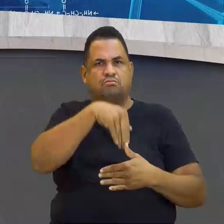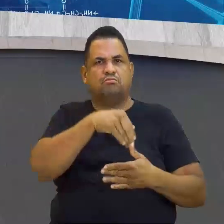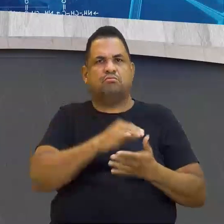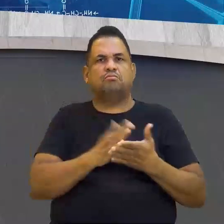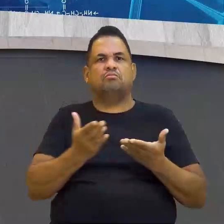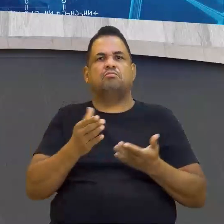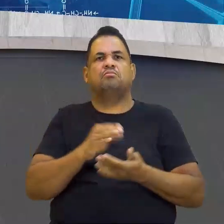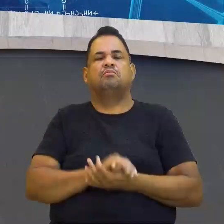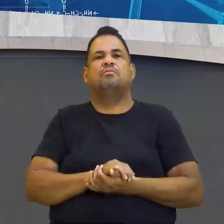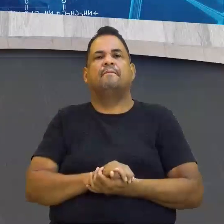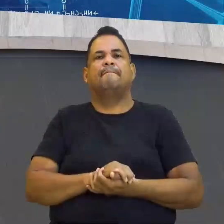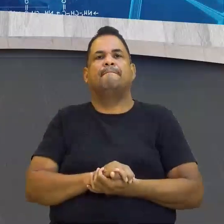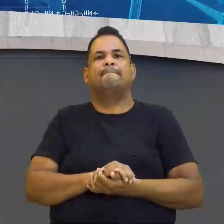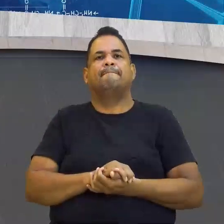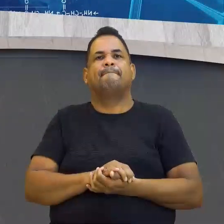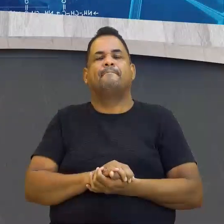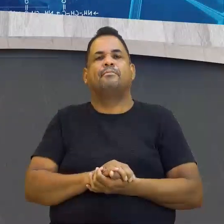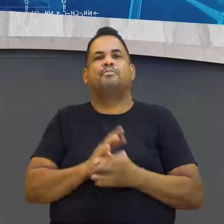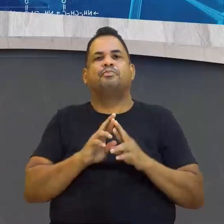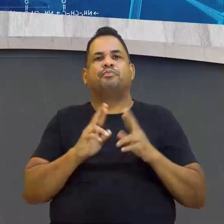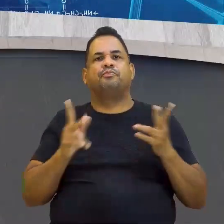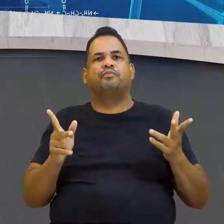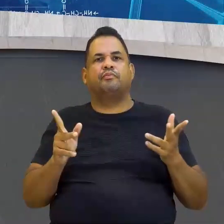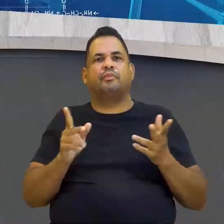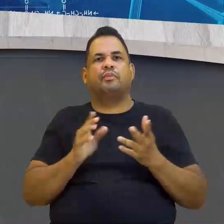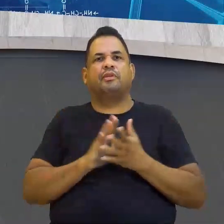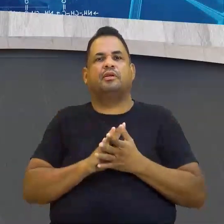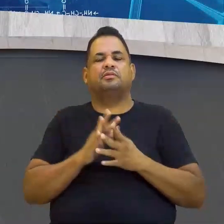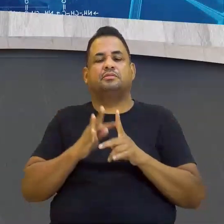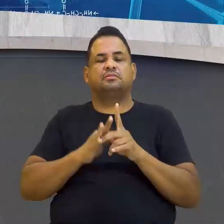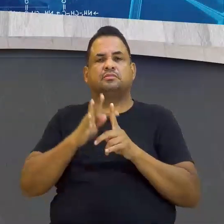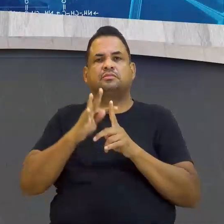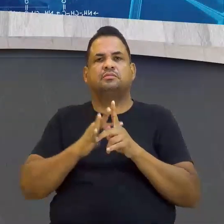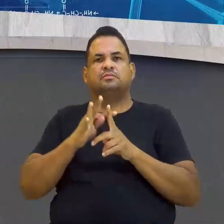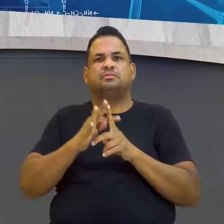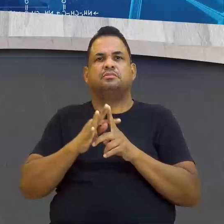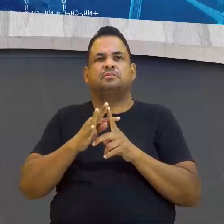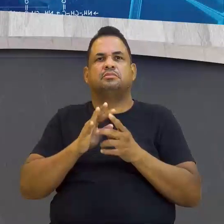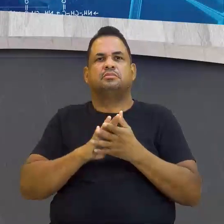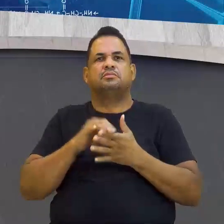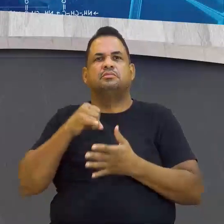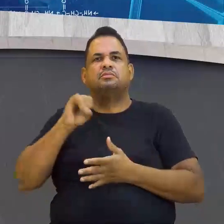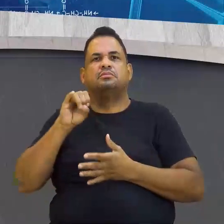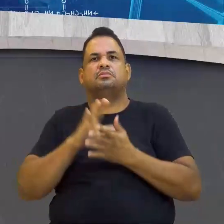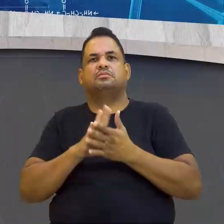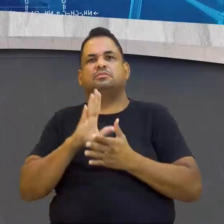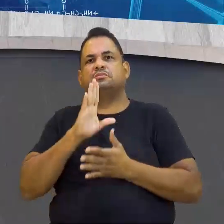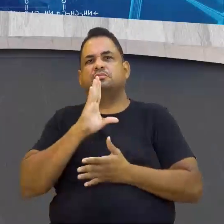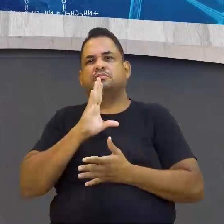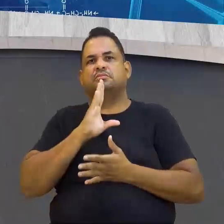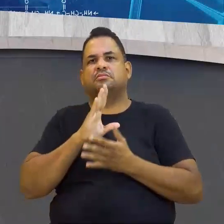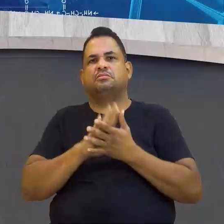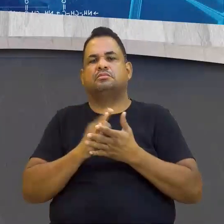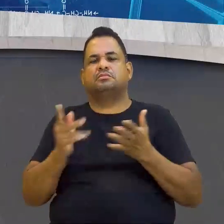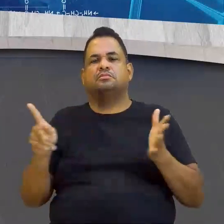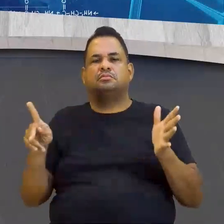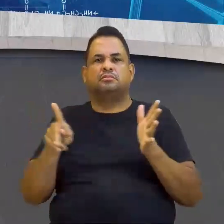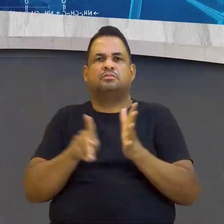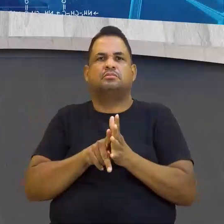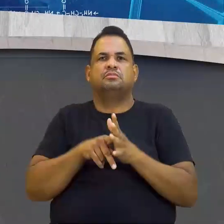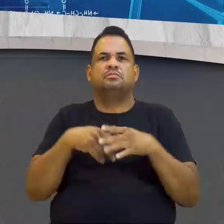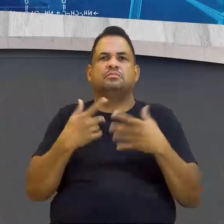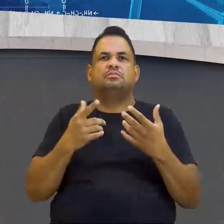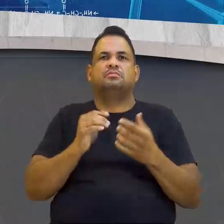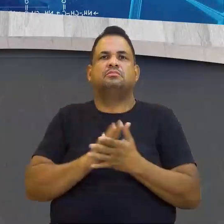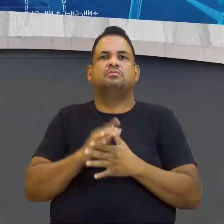a gente vê que a diferença de ponto de ebulição, se a gente tiver conhecimento dessa propriedade, a